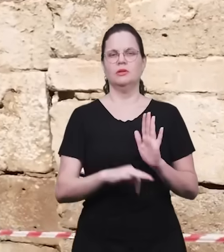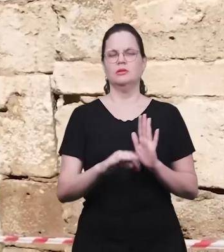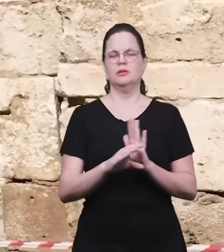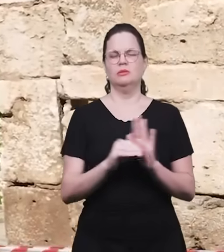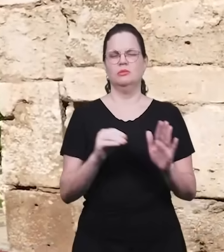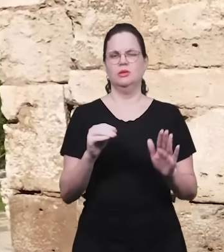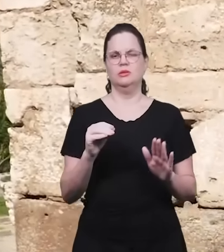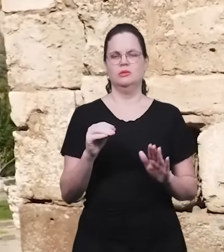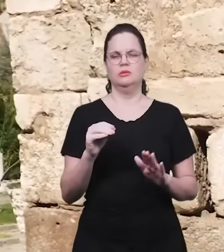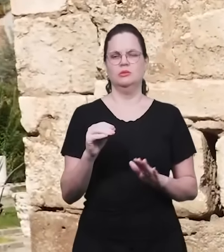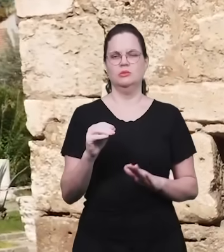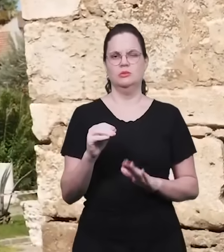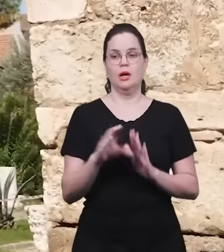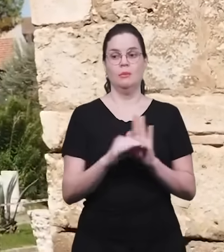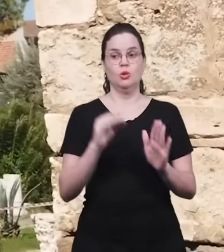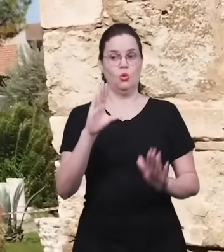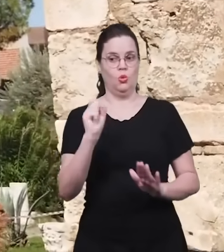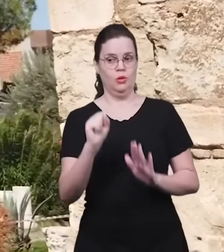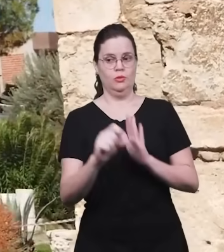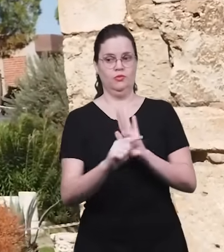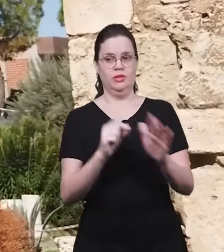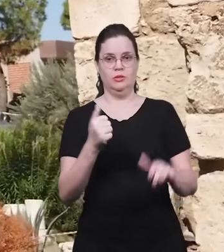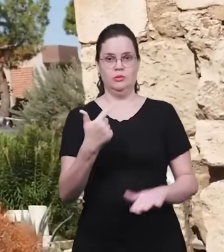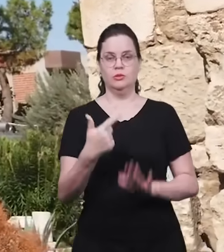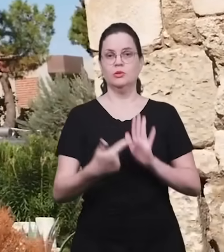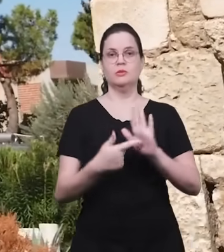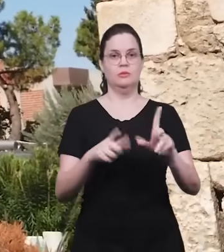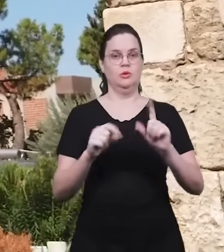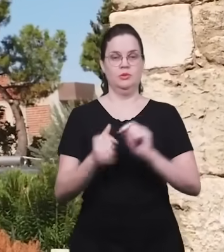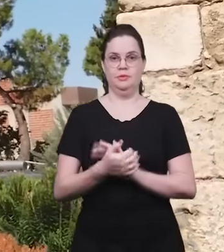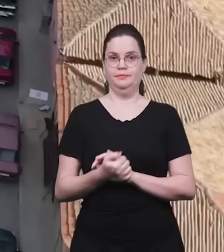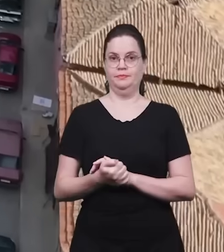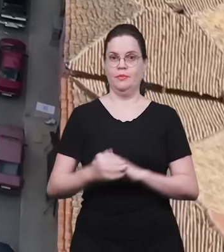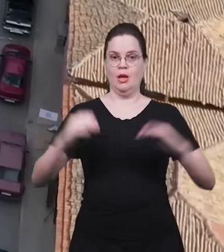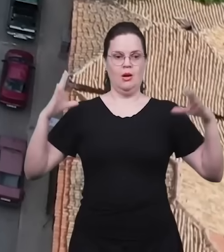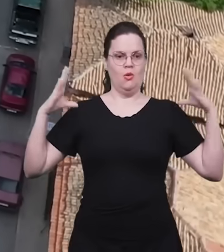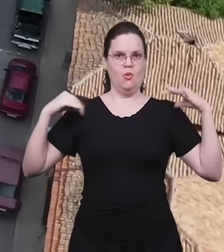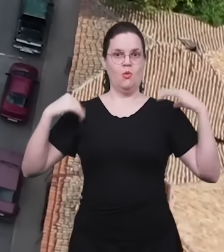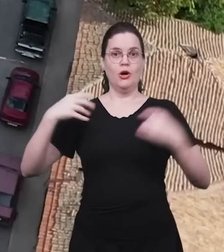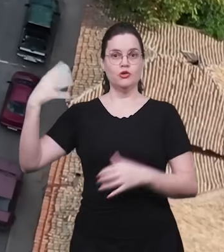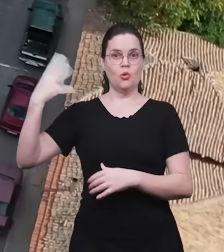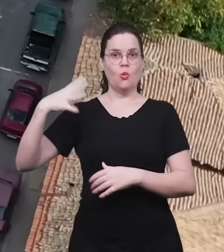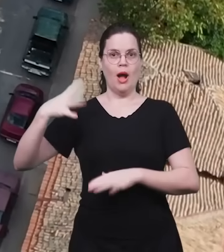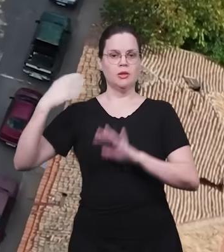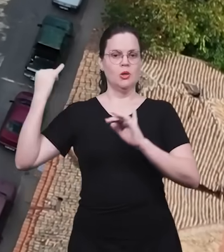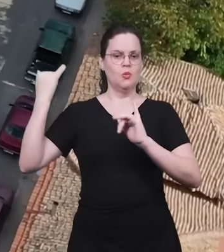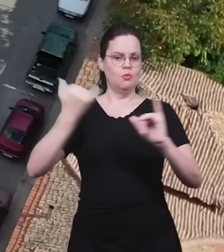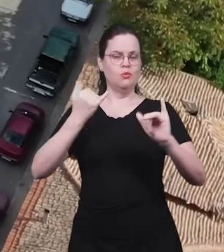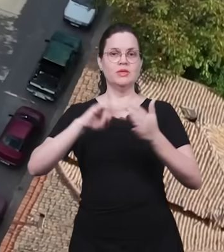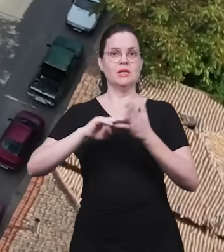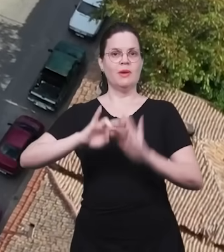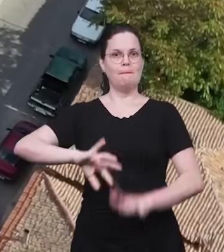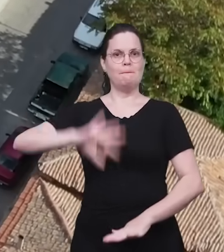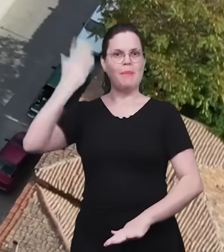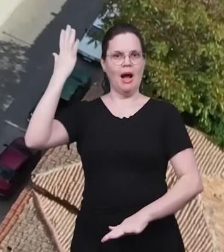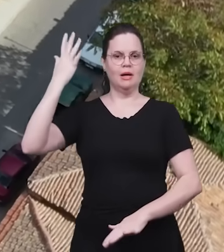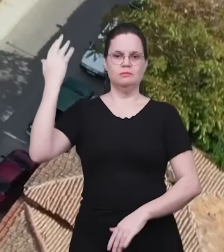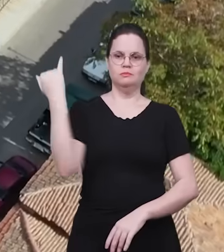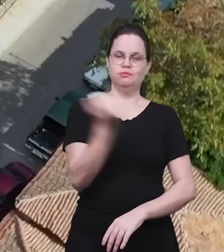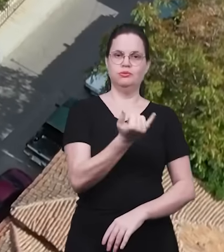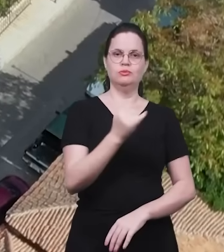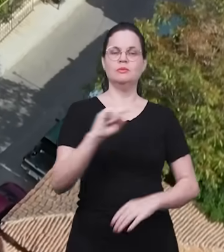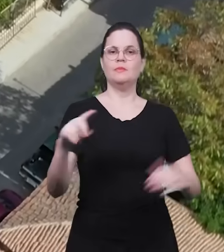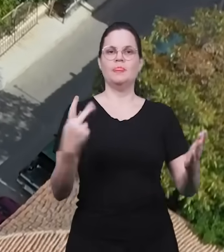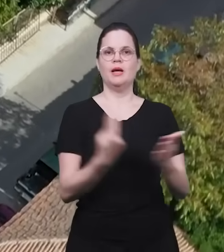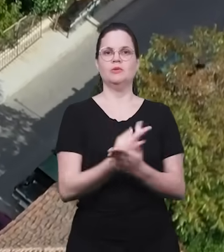Aqui no capítulo verso 12, quando o quarto anjo tocou a trombeta, foi ferida a terça parte do sol, e a terça parte da